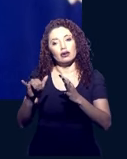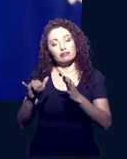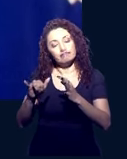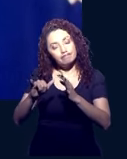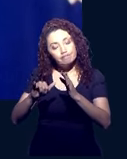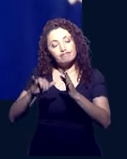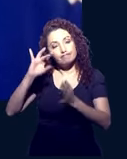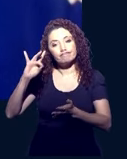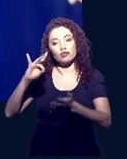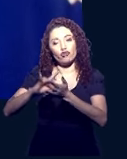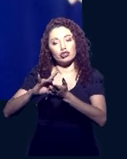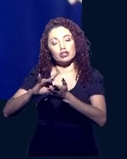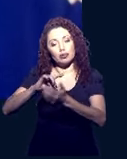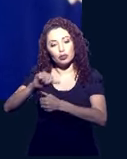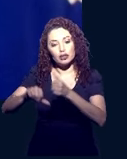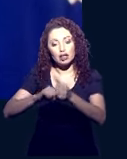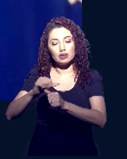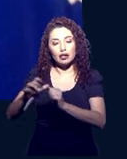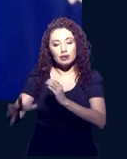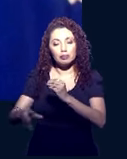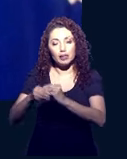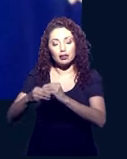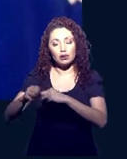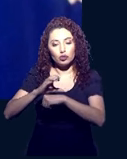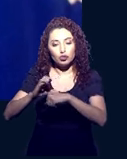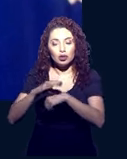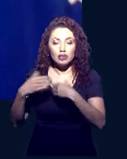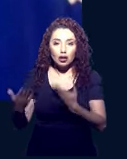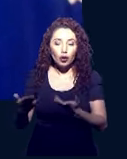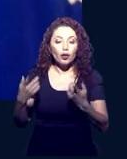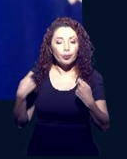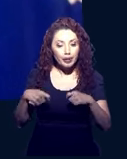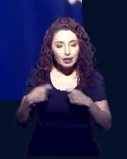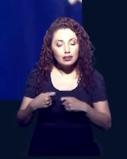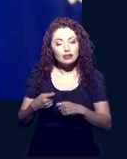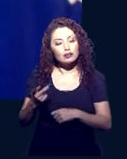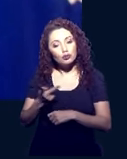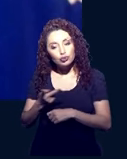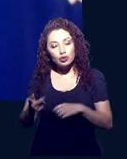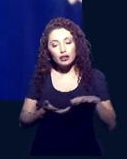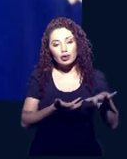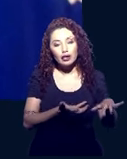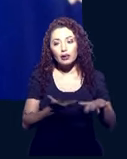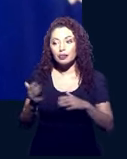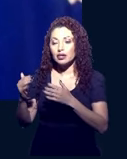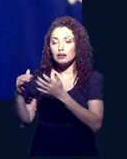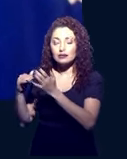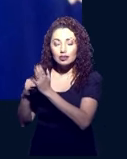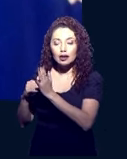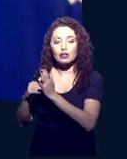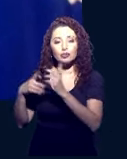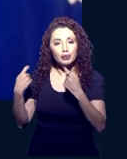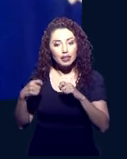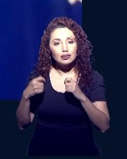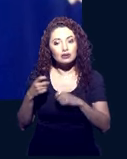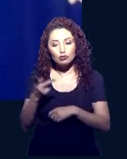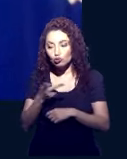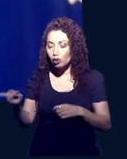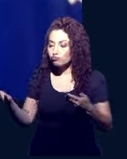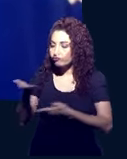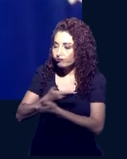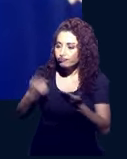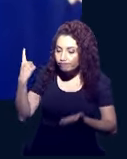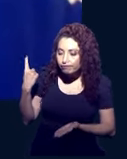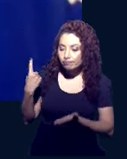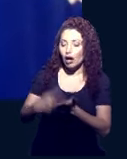então há essa segurança das duas casas da própria sociedade de que a reforma tributária será fruto de um grande consenso de amadurecimento de uma